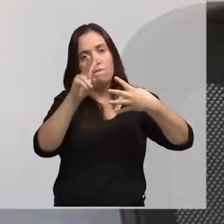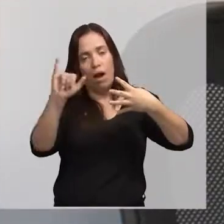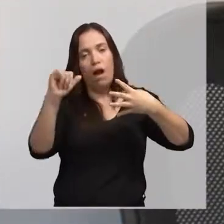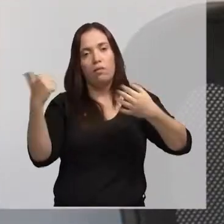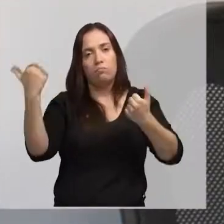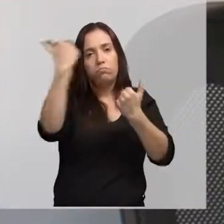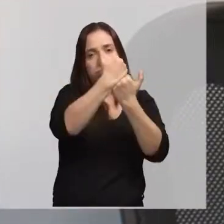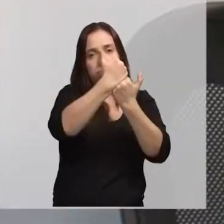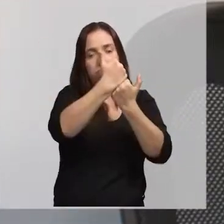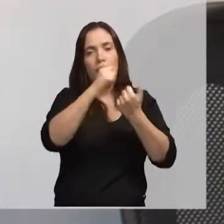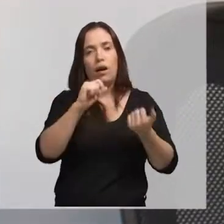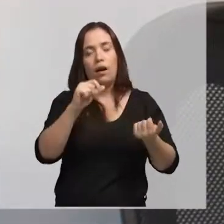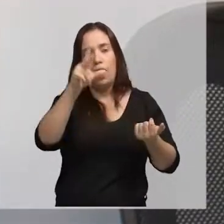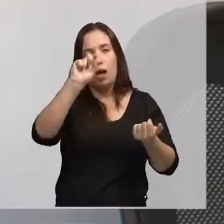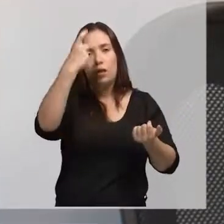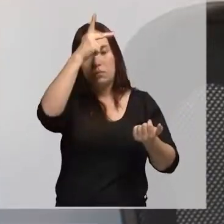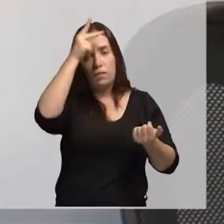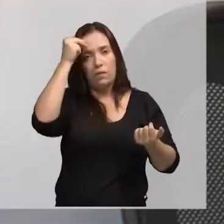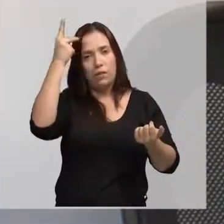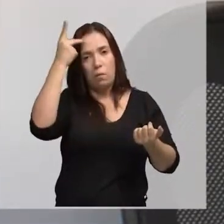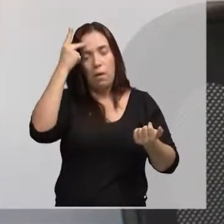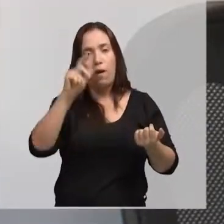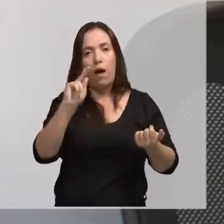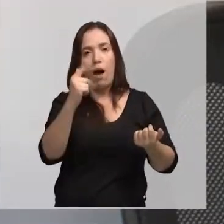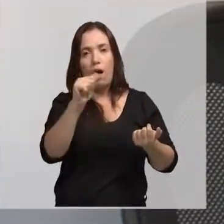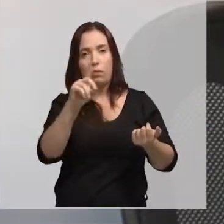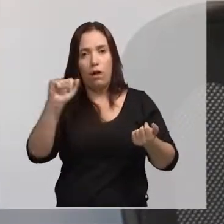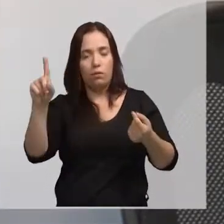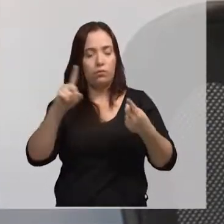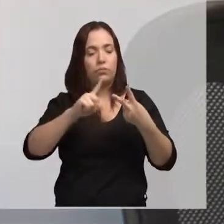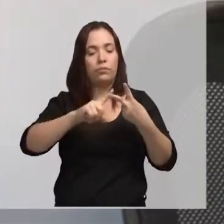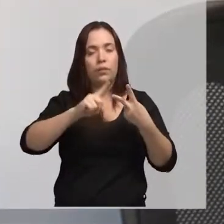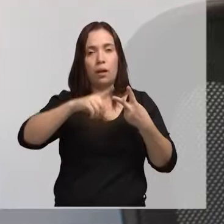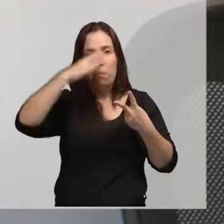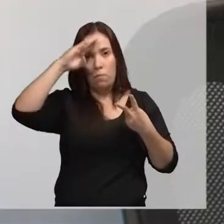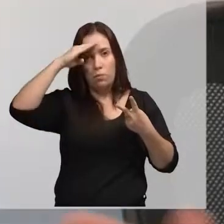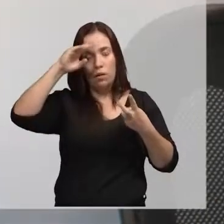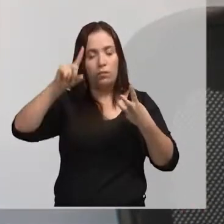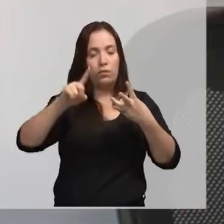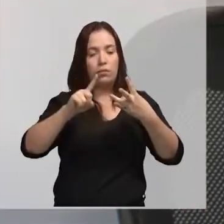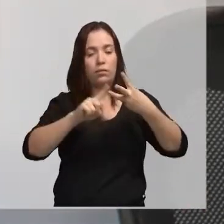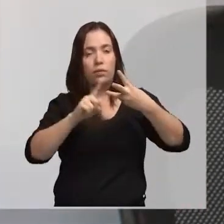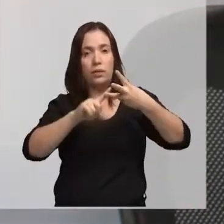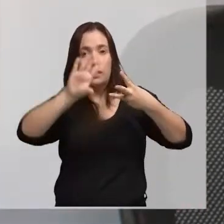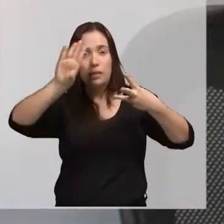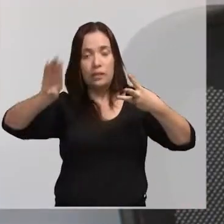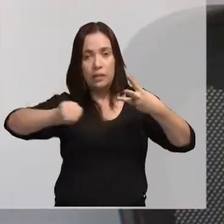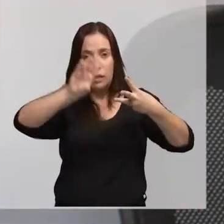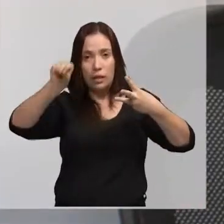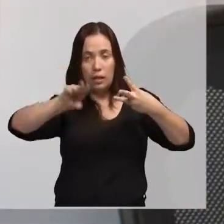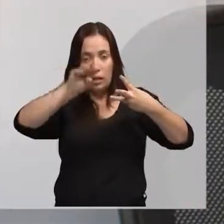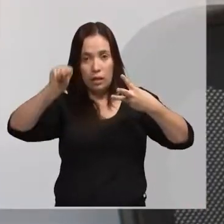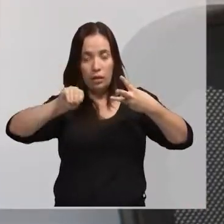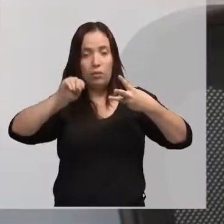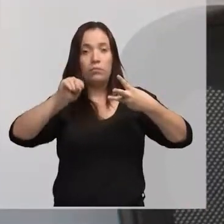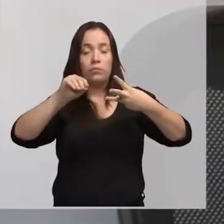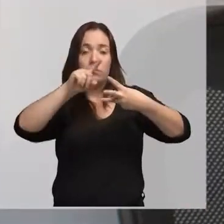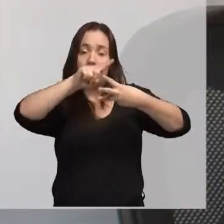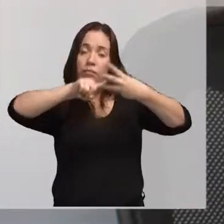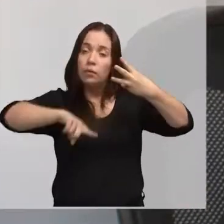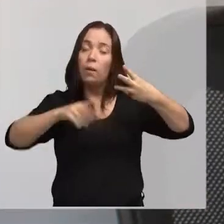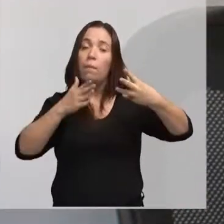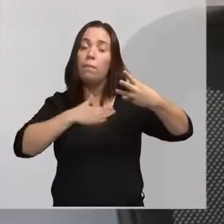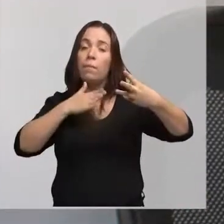o ex-prefeito de São Paulo, Fernando Haddad, Bolsonaro, Ciro Gomes, esse, na minha avaliação, o